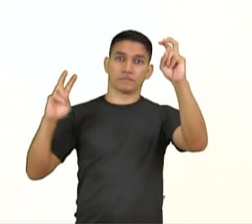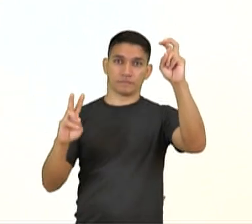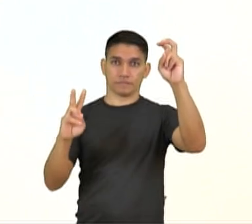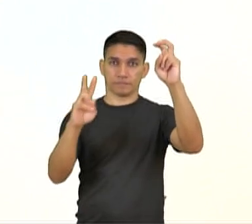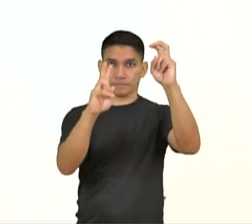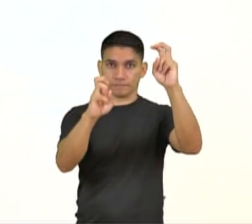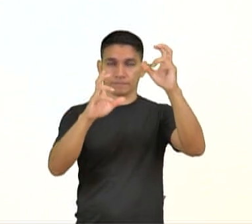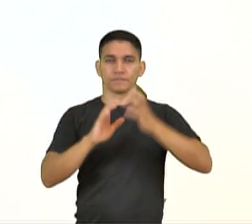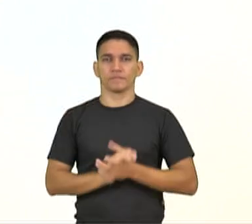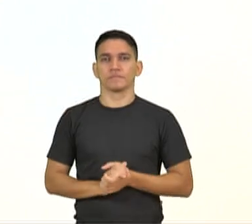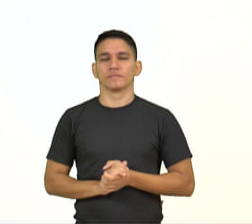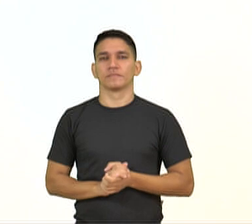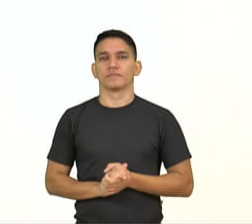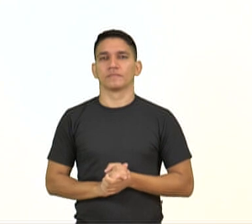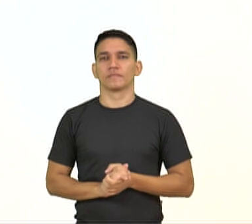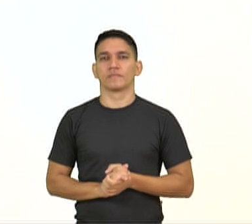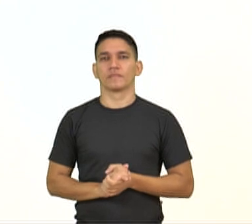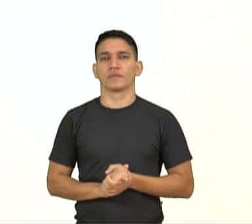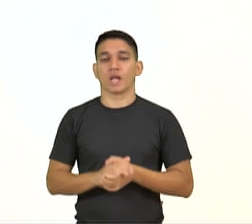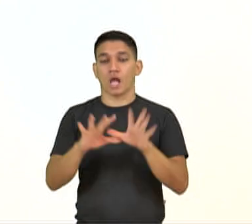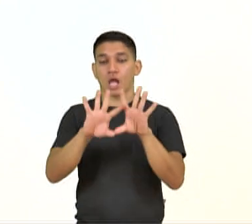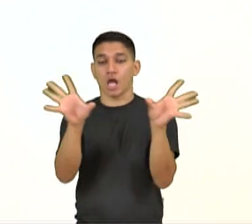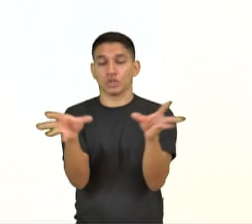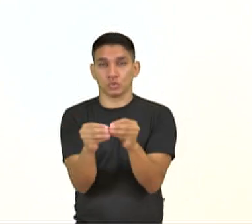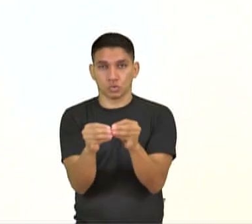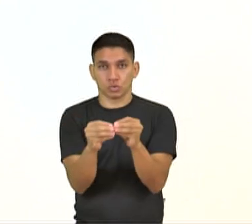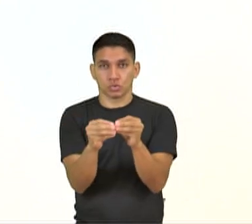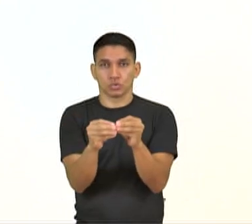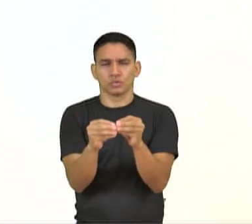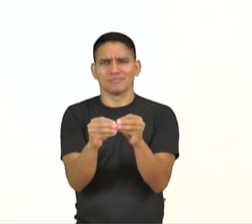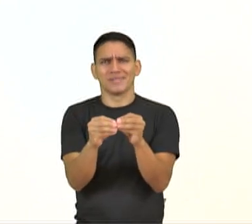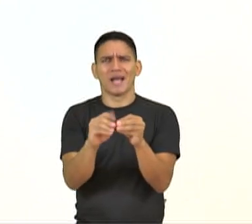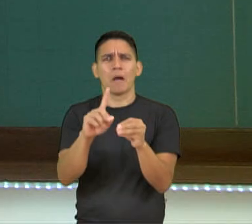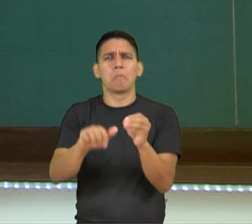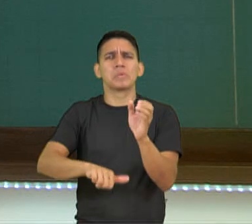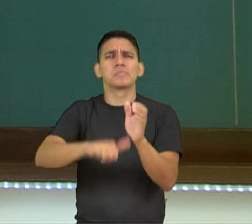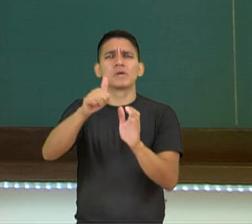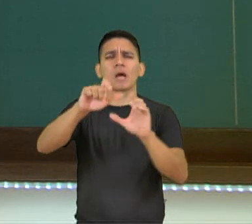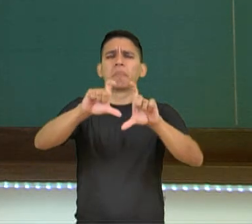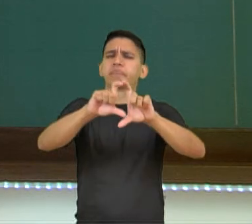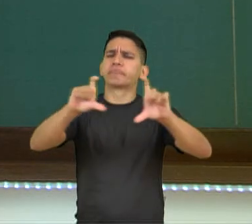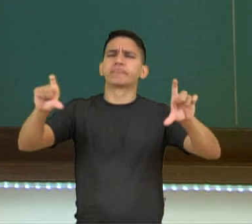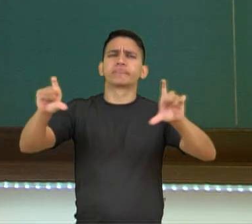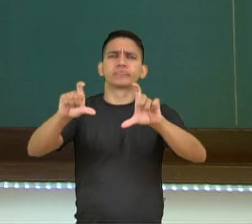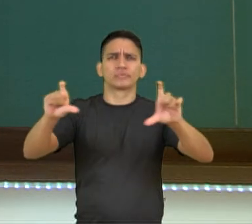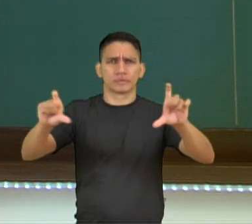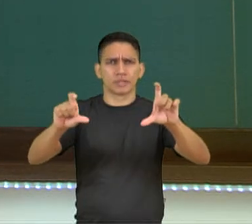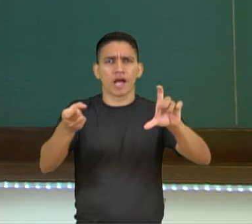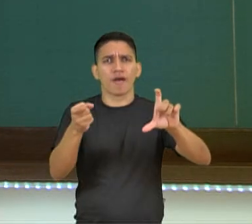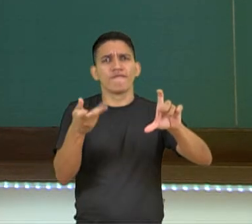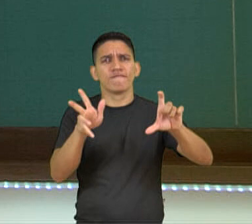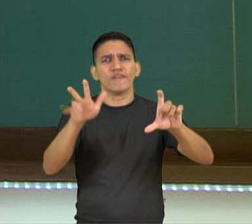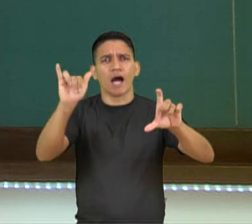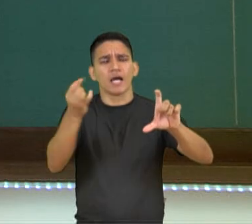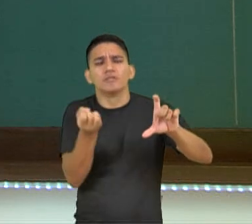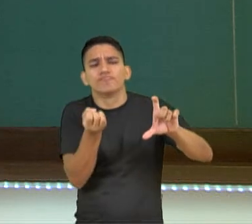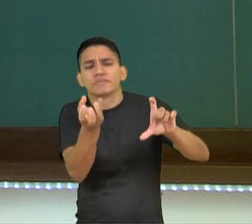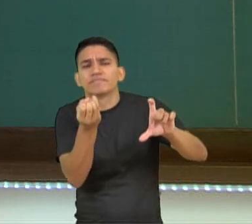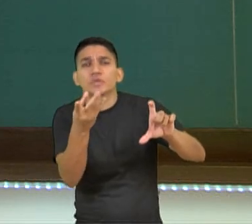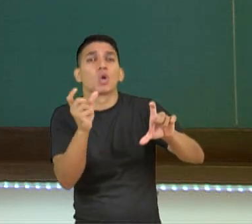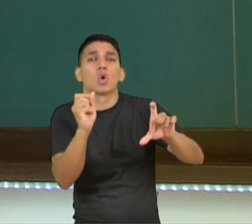fina, lead ou resumo, que é aquela parte, o primeiro parágrafo da notícia, que vai então